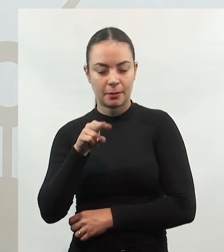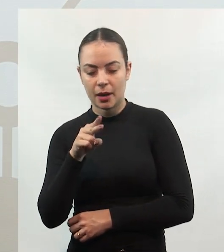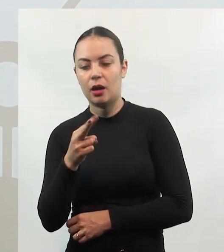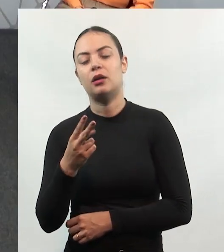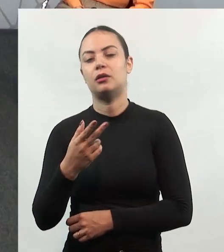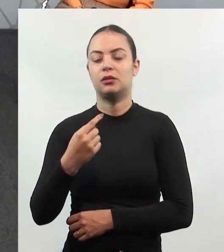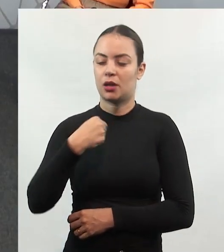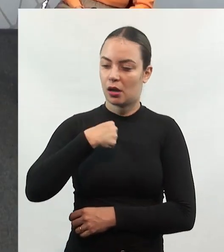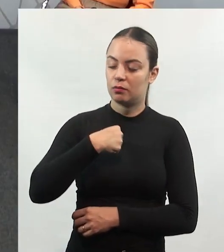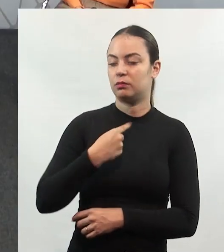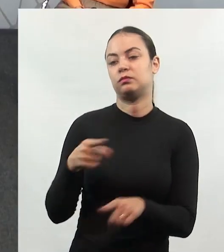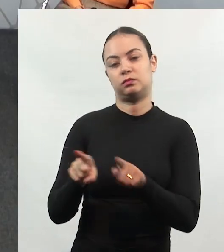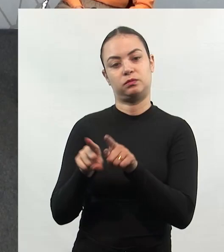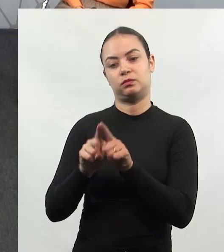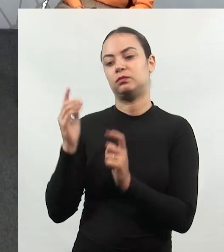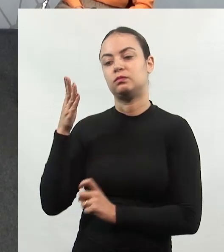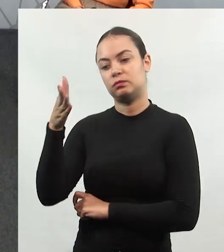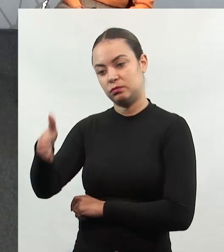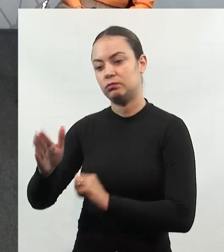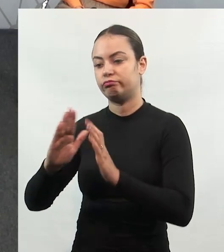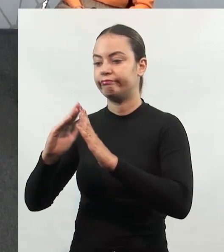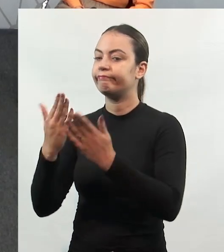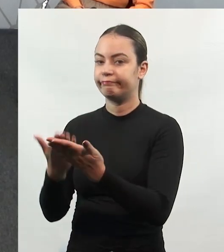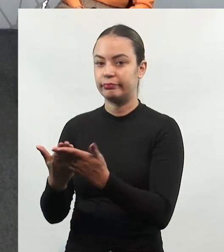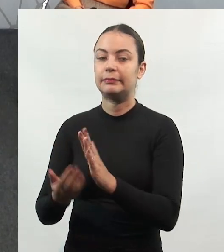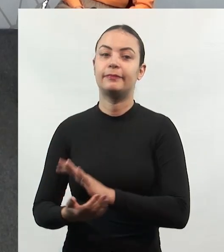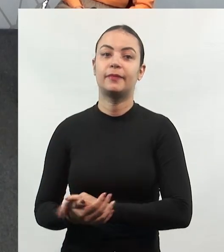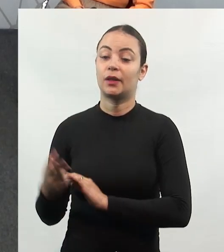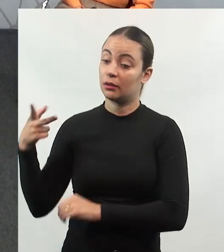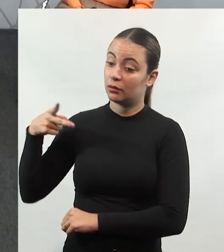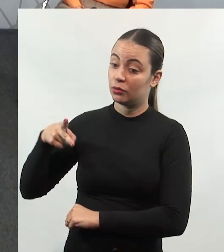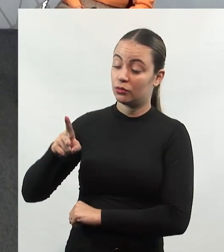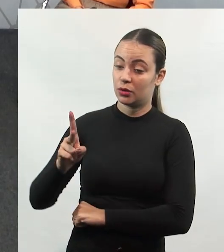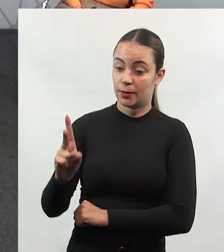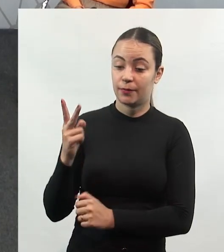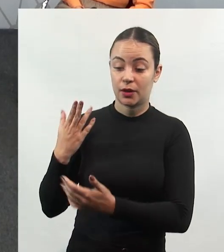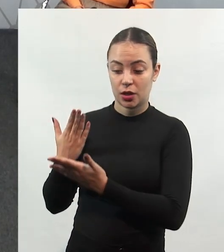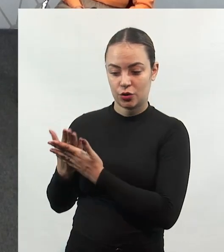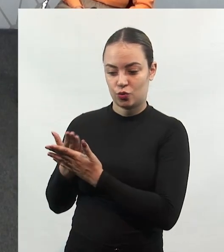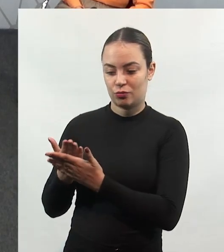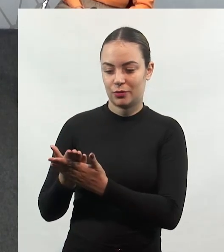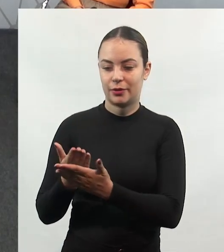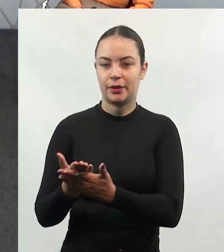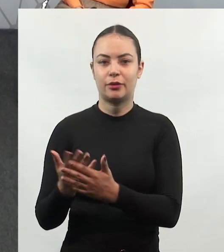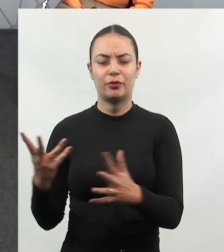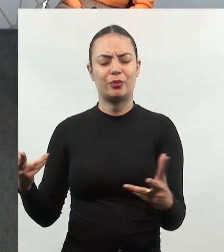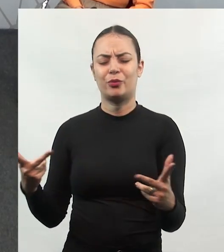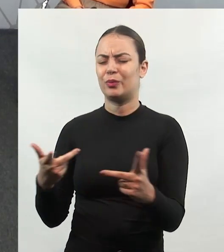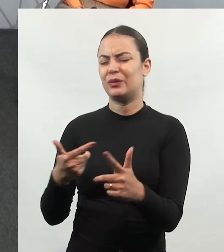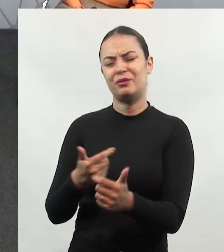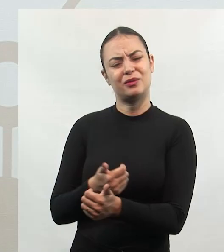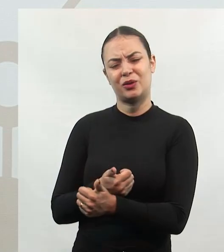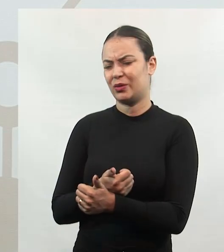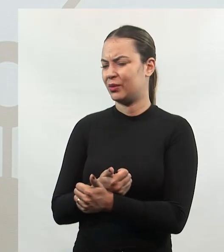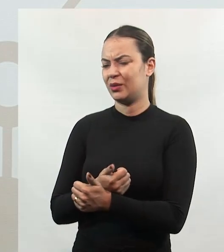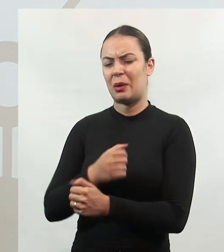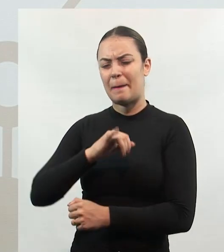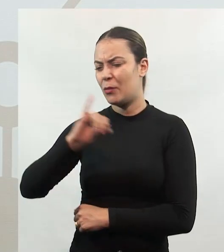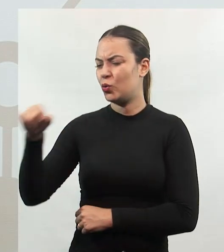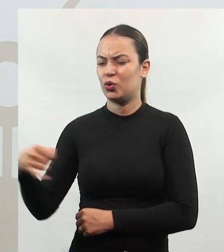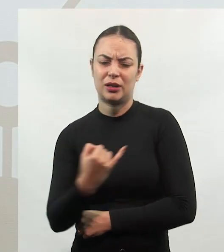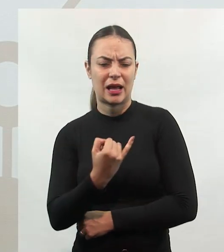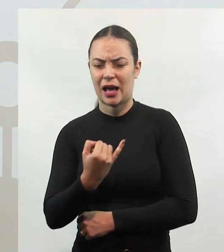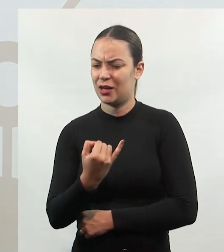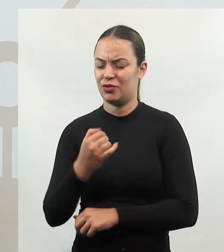nas escolas que eu estudei, também do estado aqui, mas que eu tive muitos professores que não eram formados. Então, no Carmela, eu tive acesso a